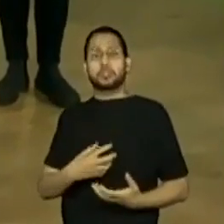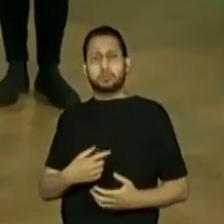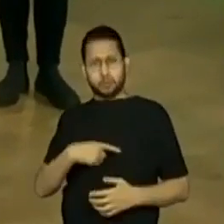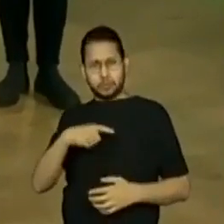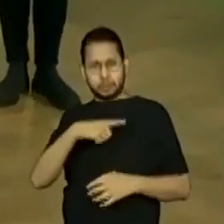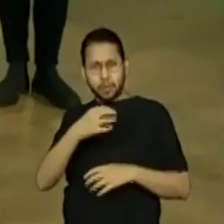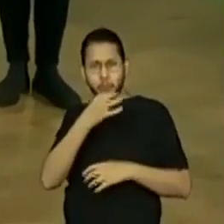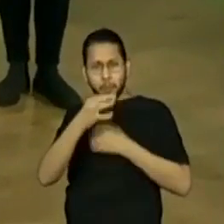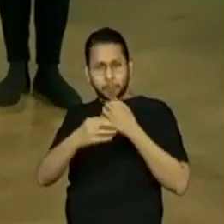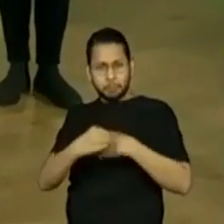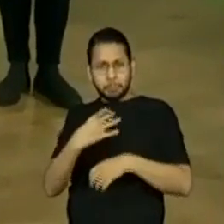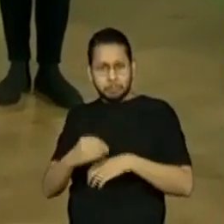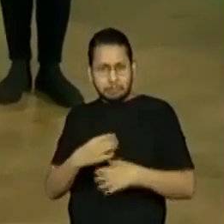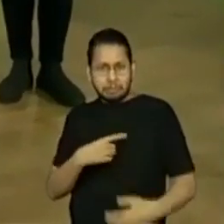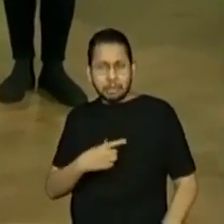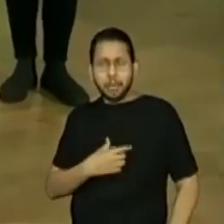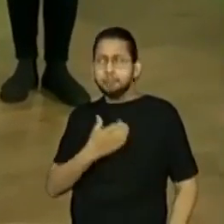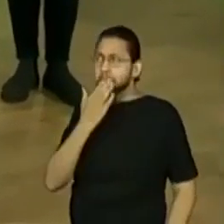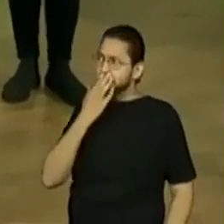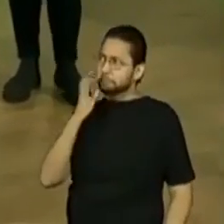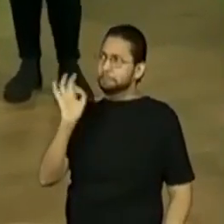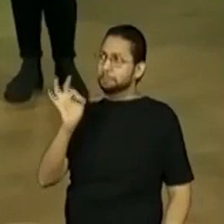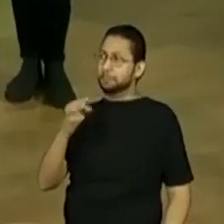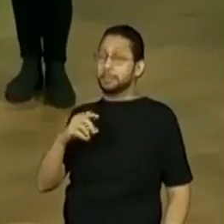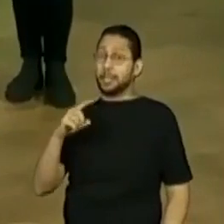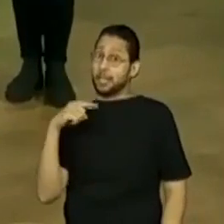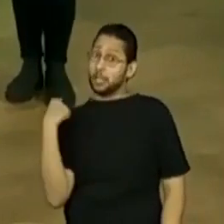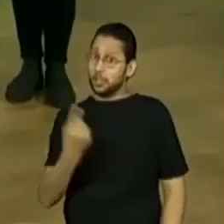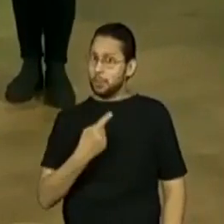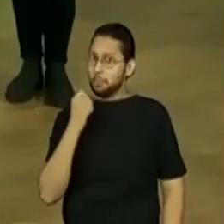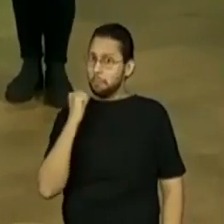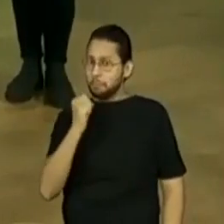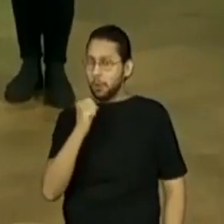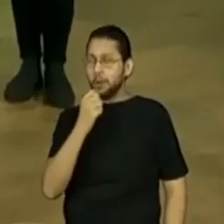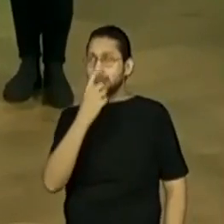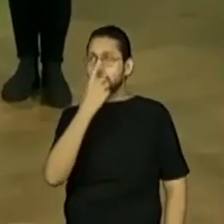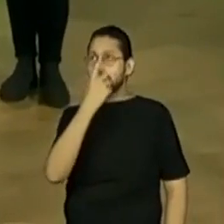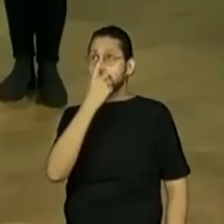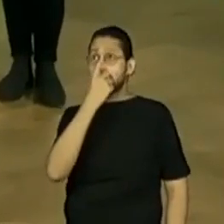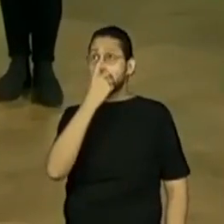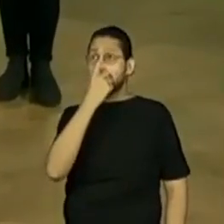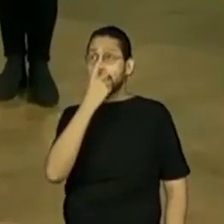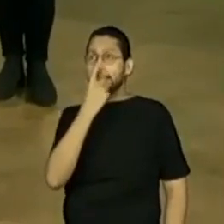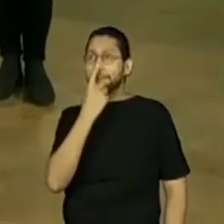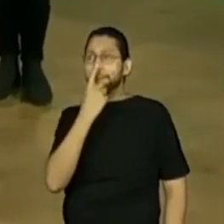sugestão? Eu tenho uma sugestão. Hum. Nós poderíamos, vamos lá,